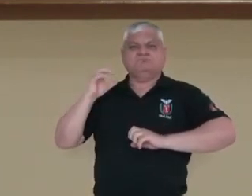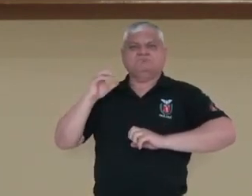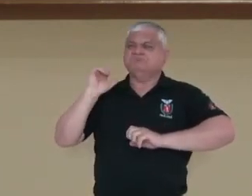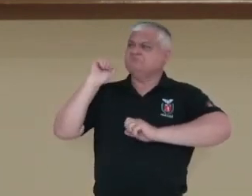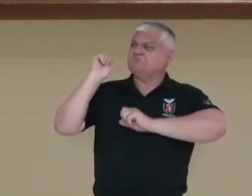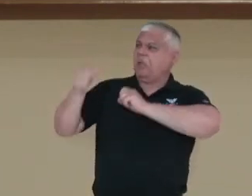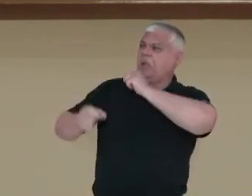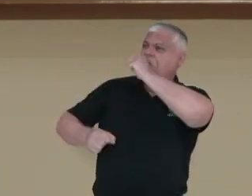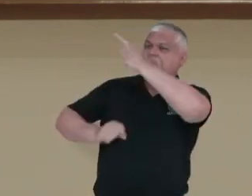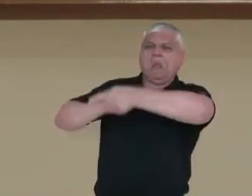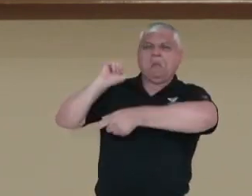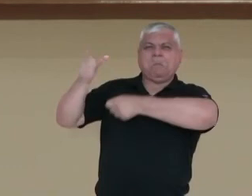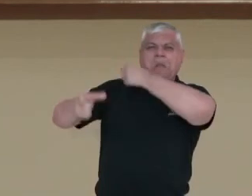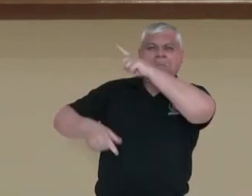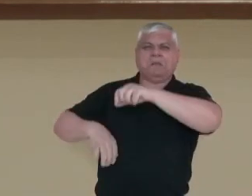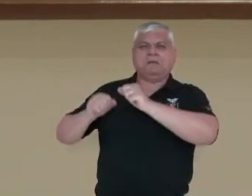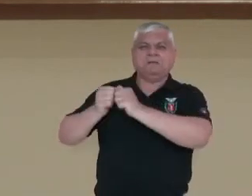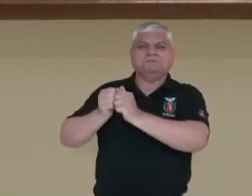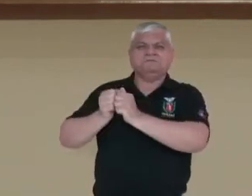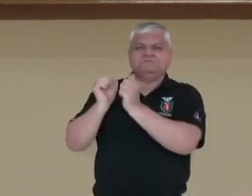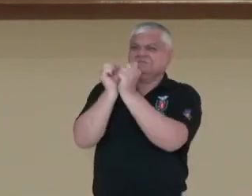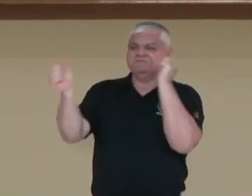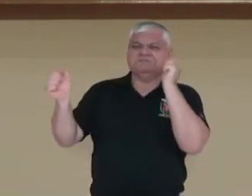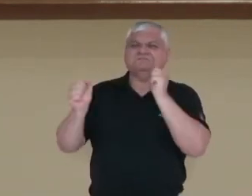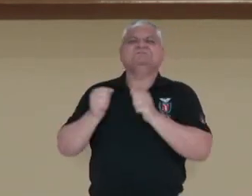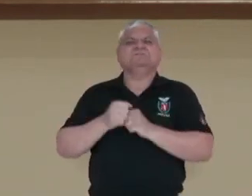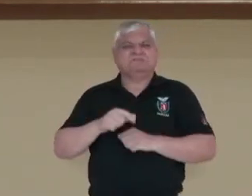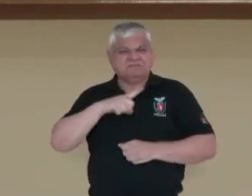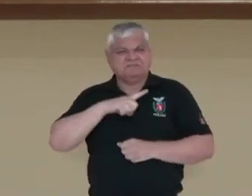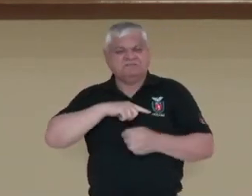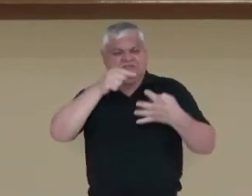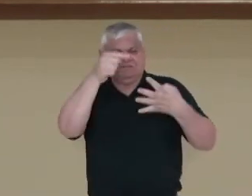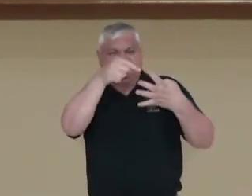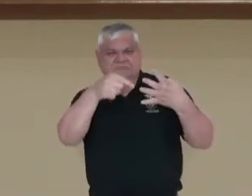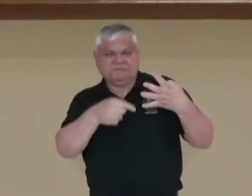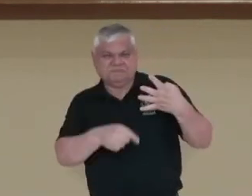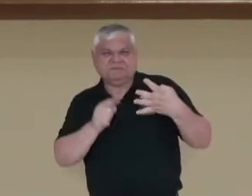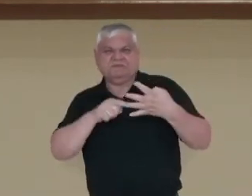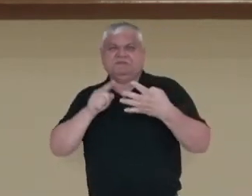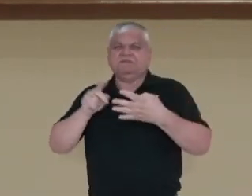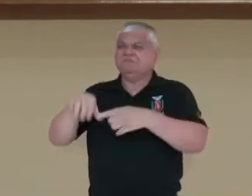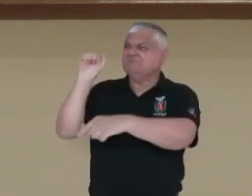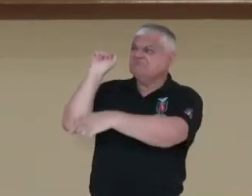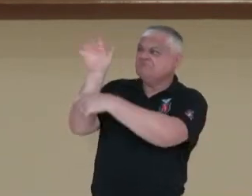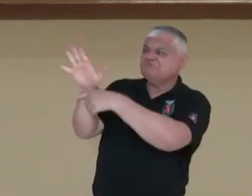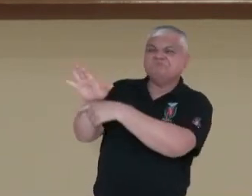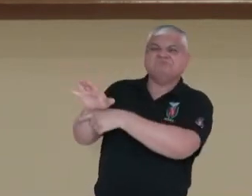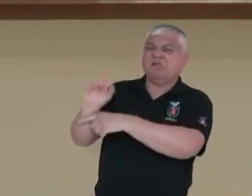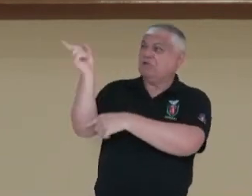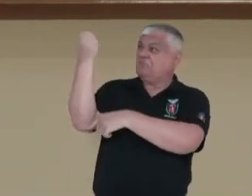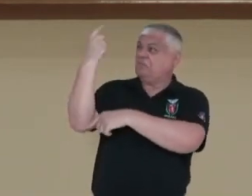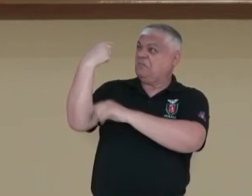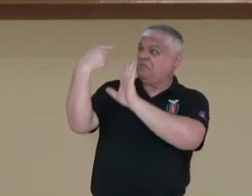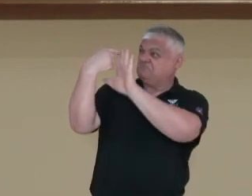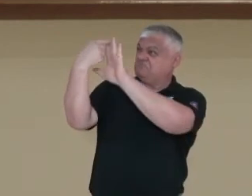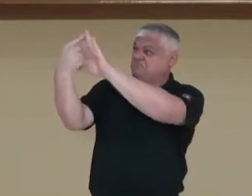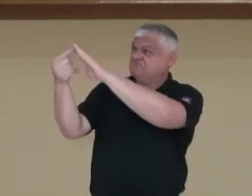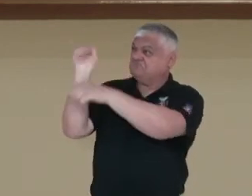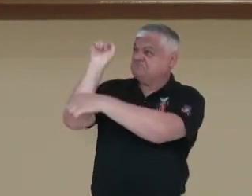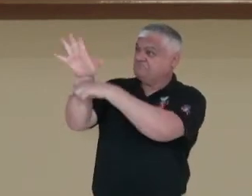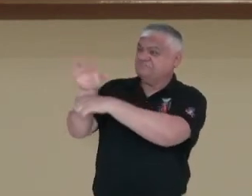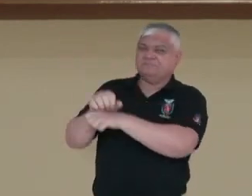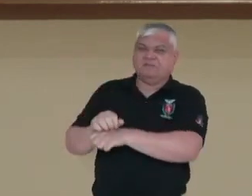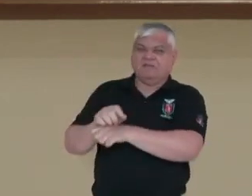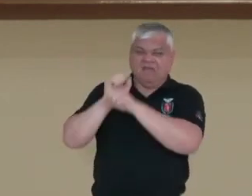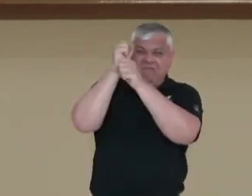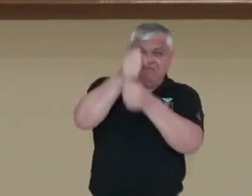de resistência que os escravos fizeram, Desobedeciam os seus senhores, quebravam as